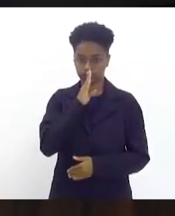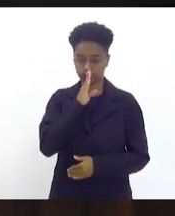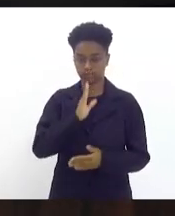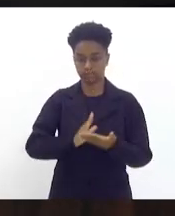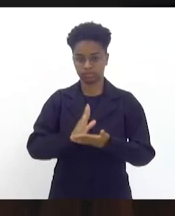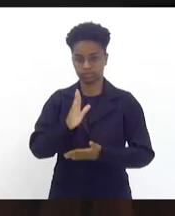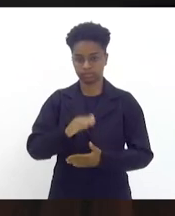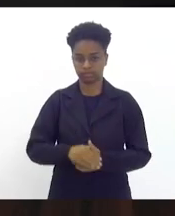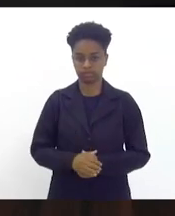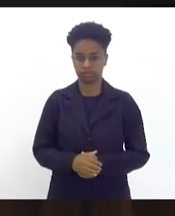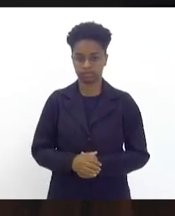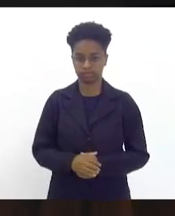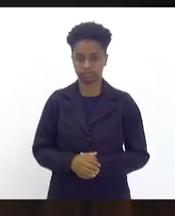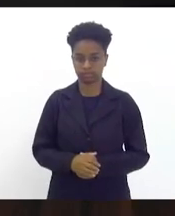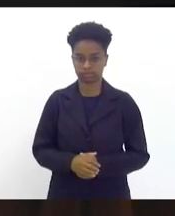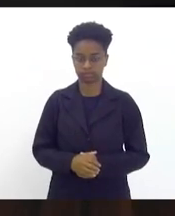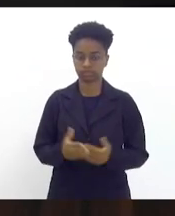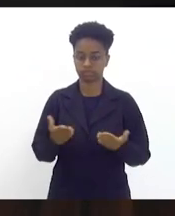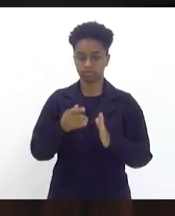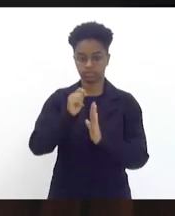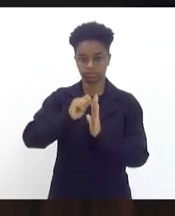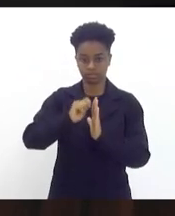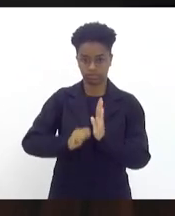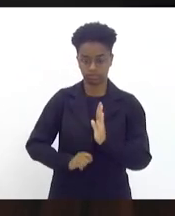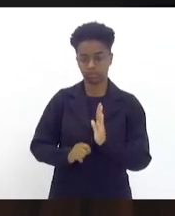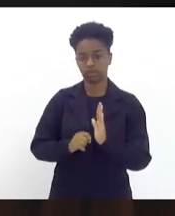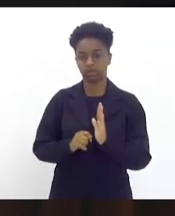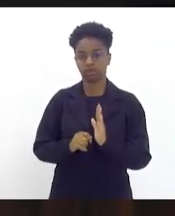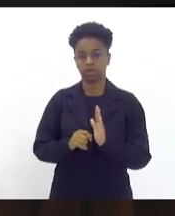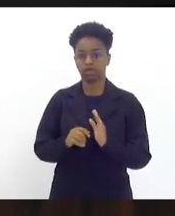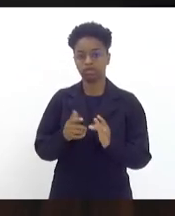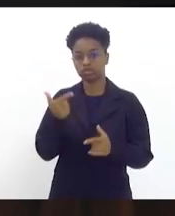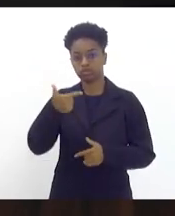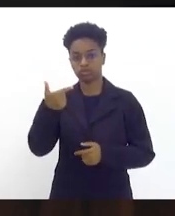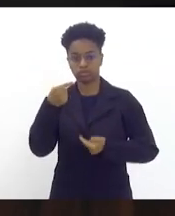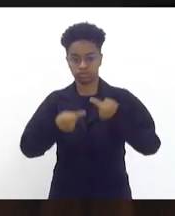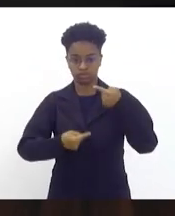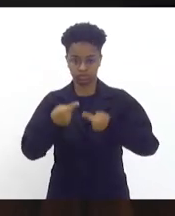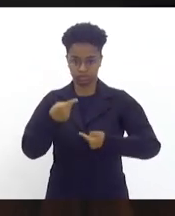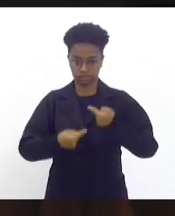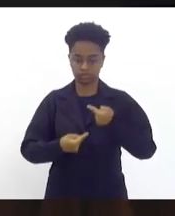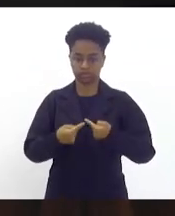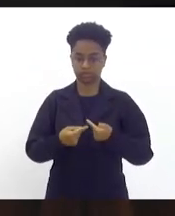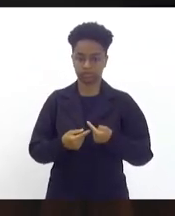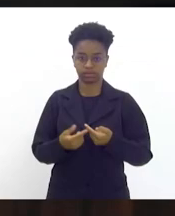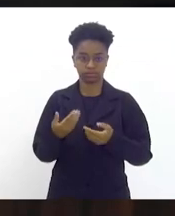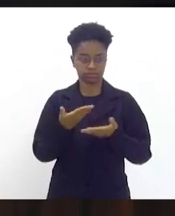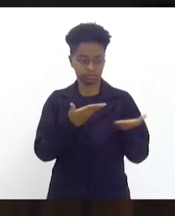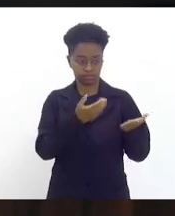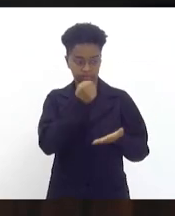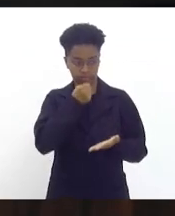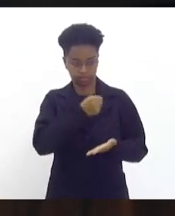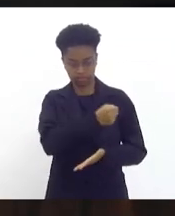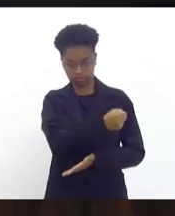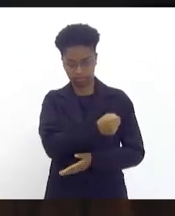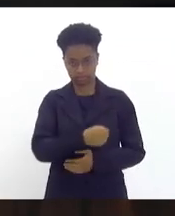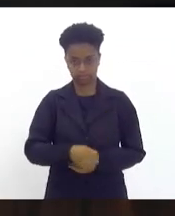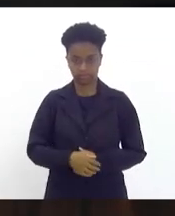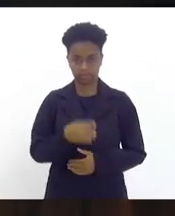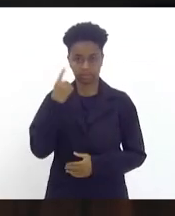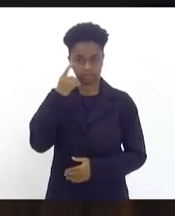estão aprovado vai a redação do vencido para segunda discussão a palavra pela ordem